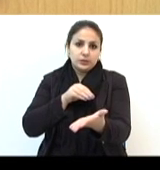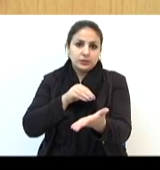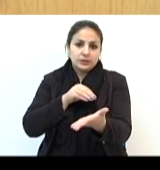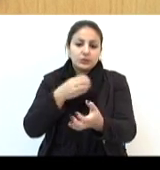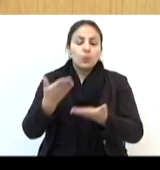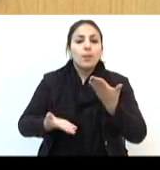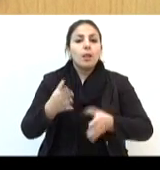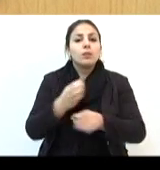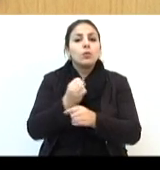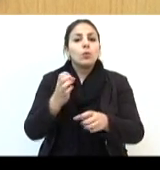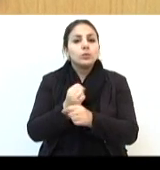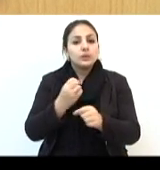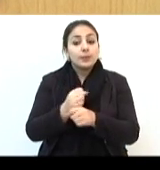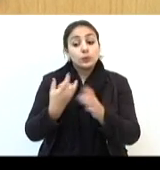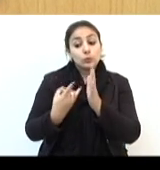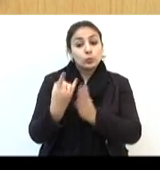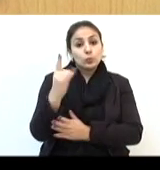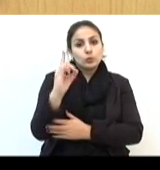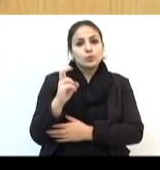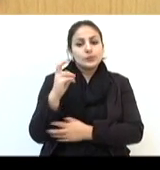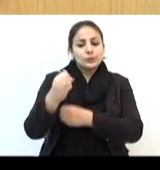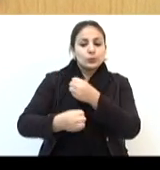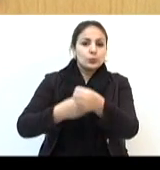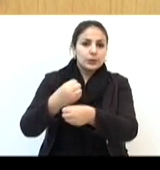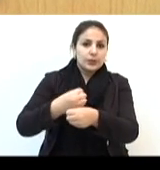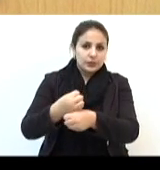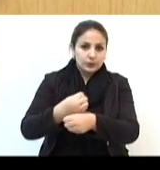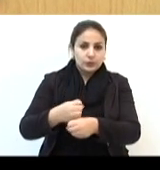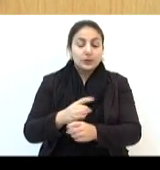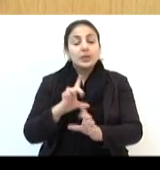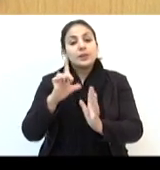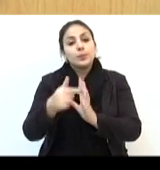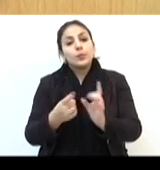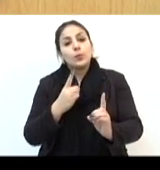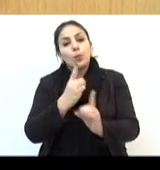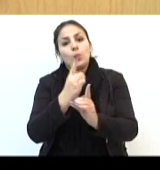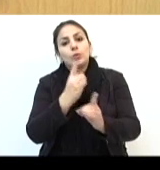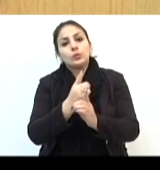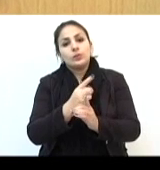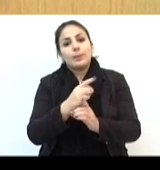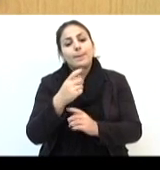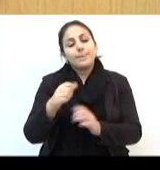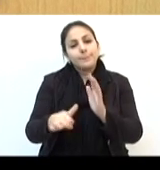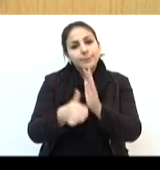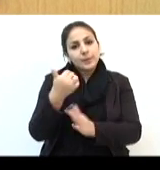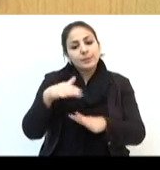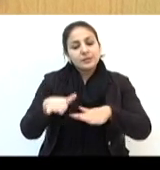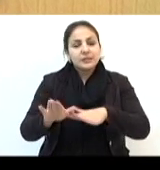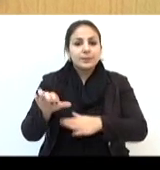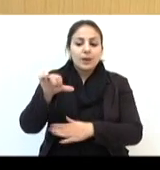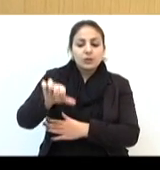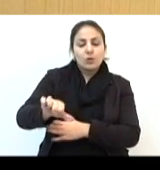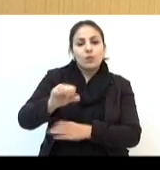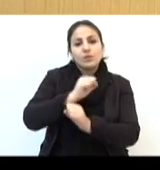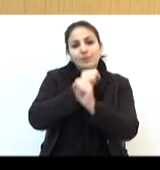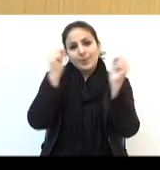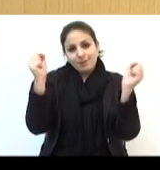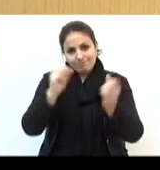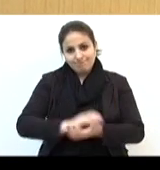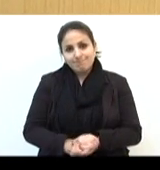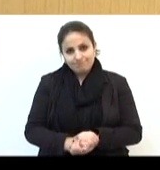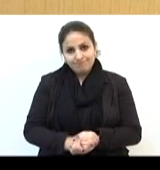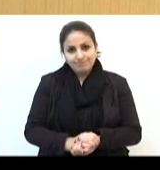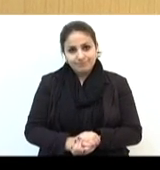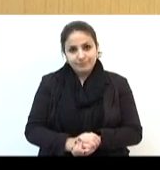anos. O próximo encontro está marcado para o dia 1º de setembro, às 9 horas da manhã.